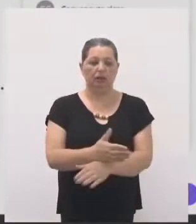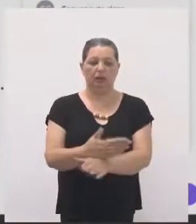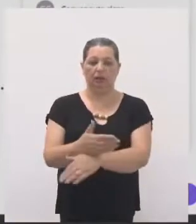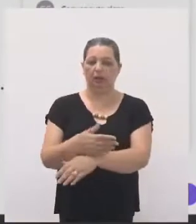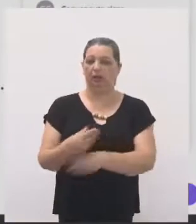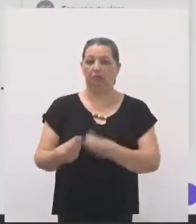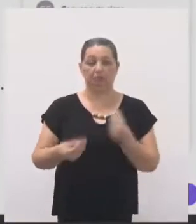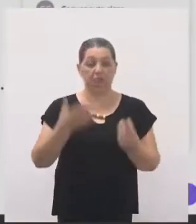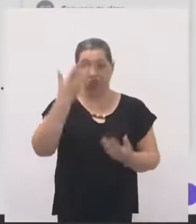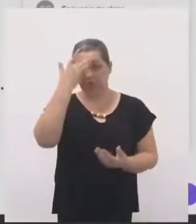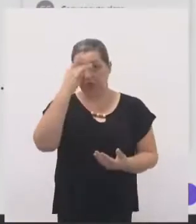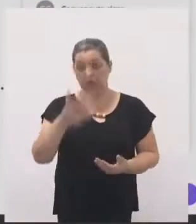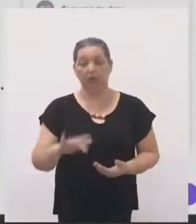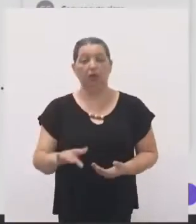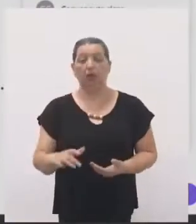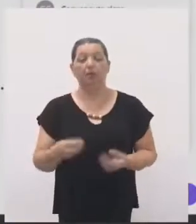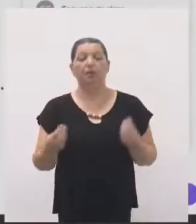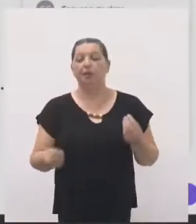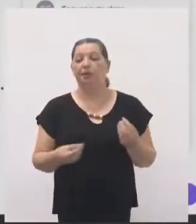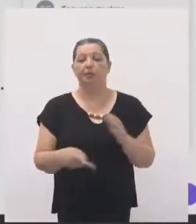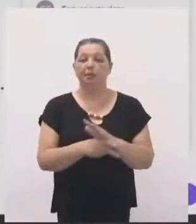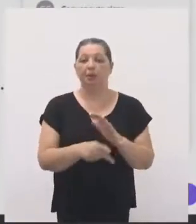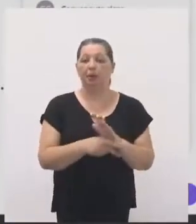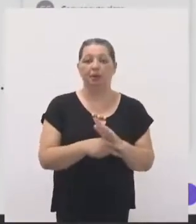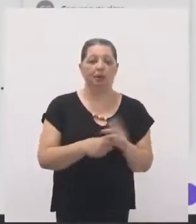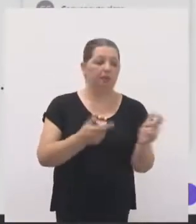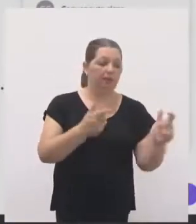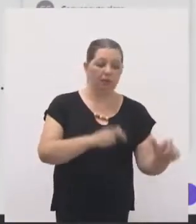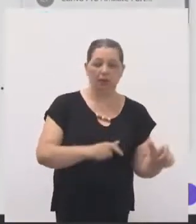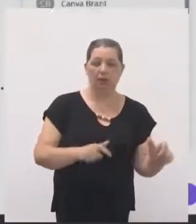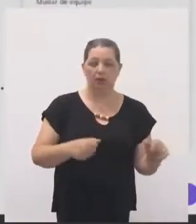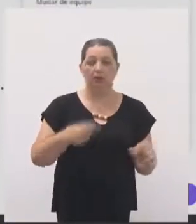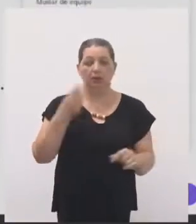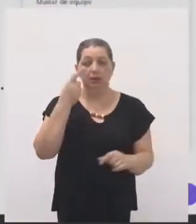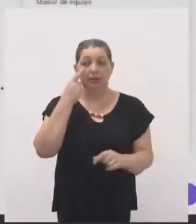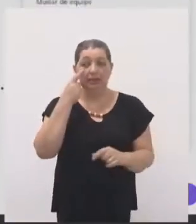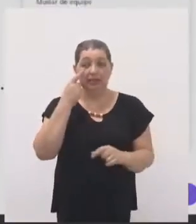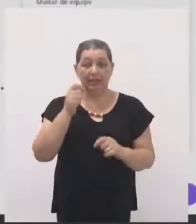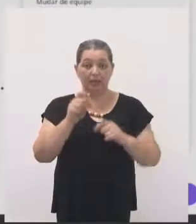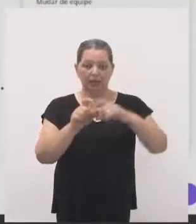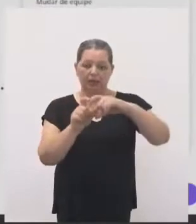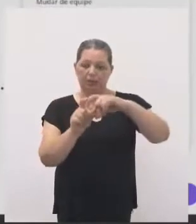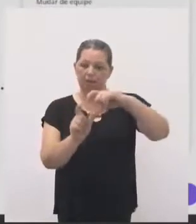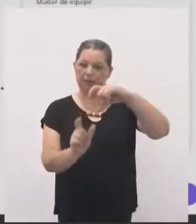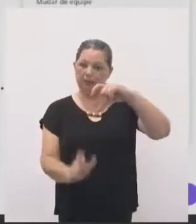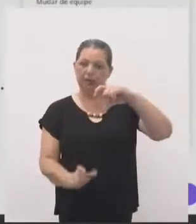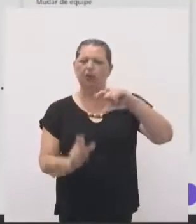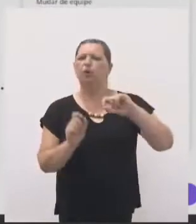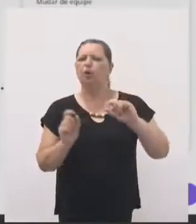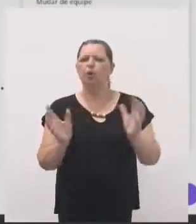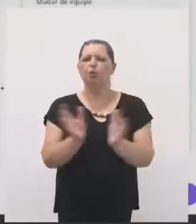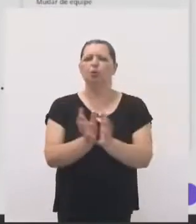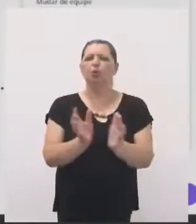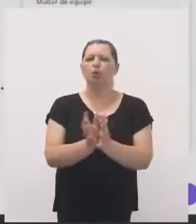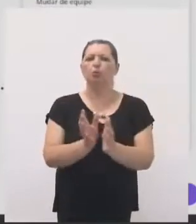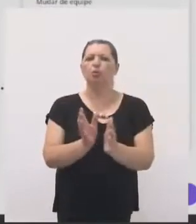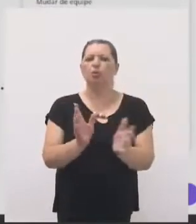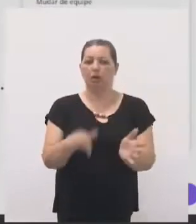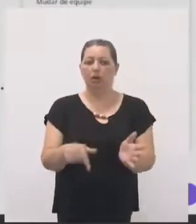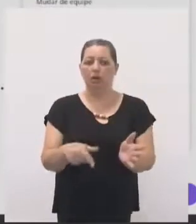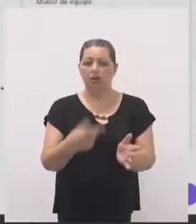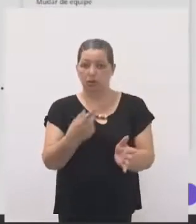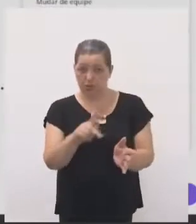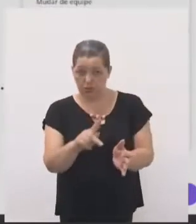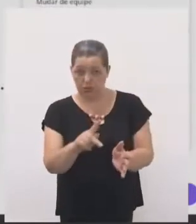saber aonde que está aquele design. Então, olha sempre aqui e vê em qual equipe que você está, tá? Se aquela equipe é